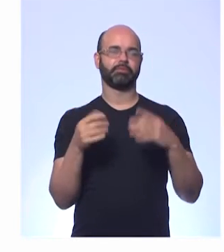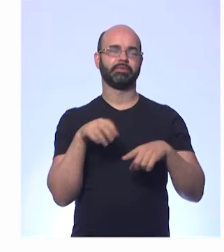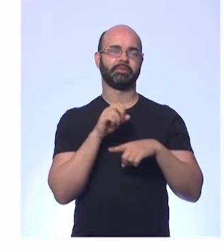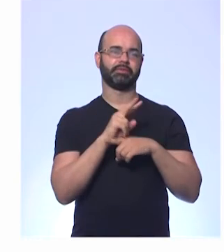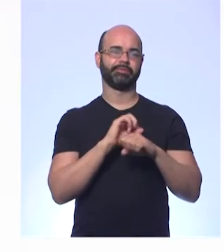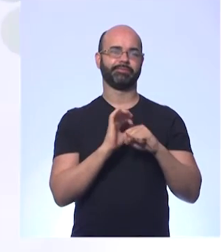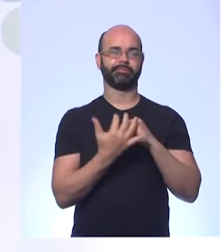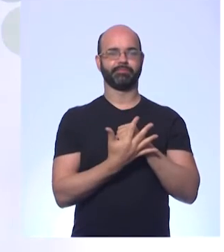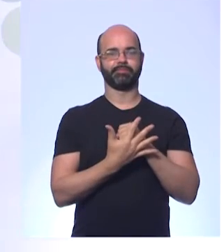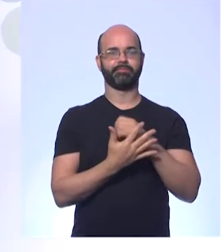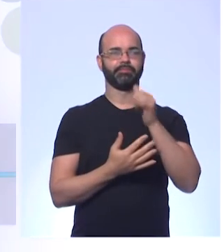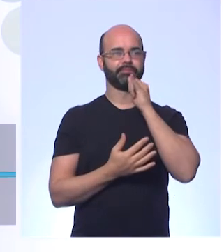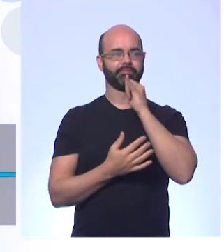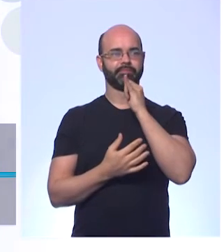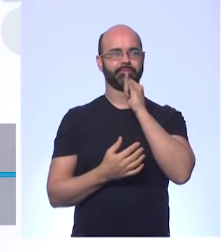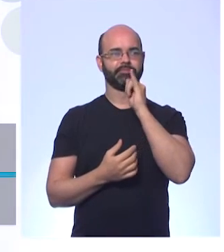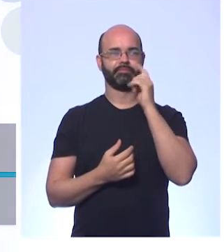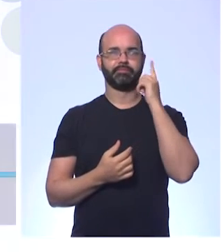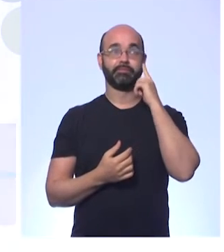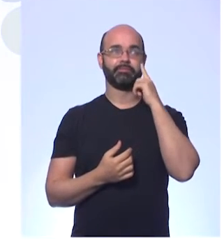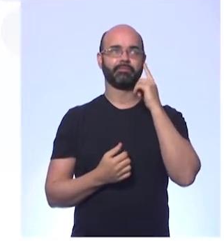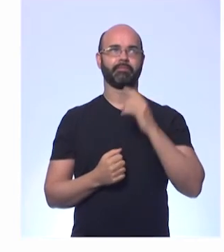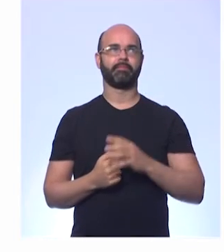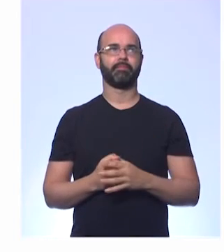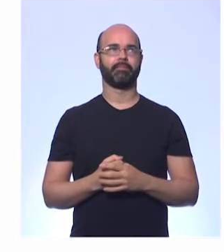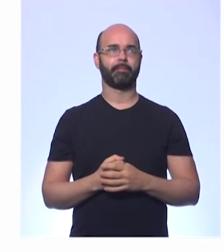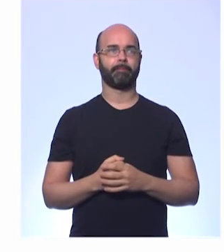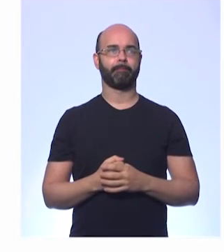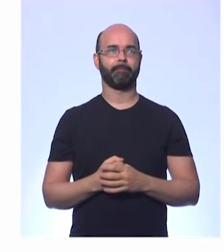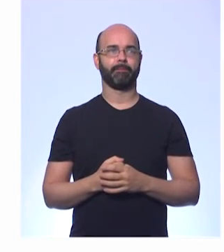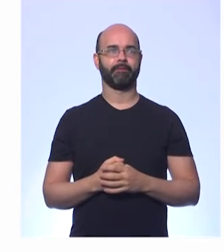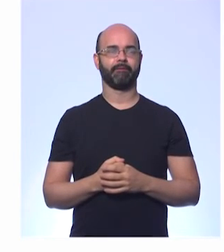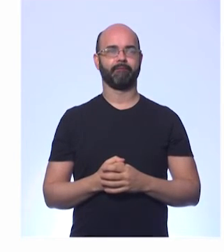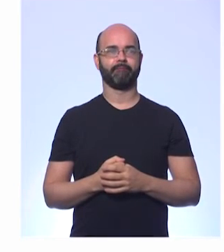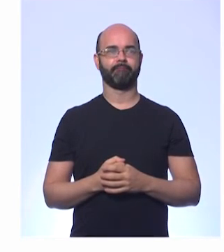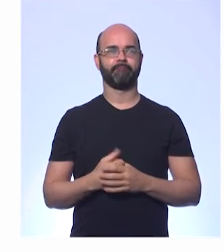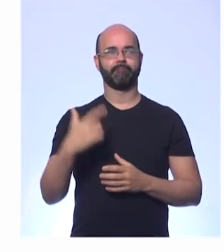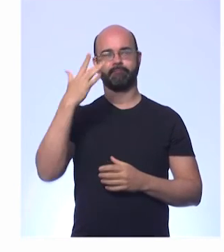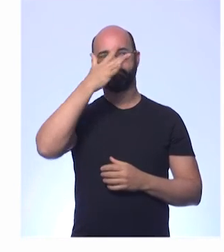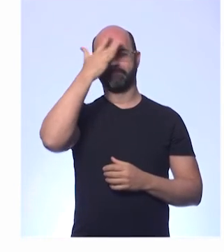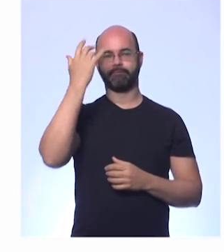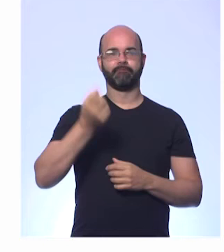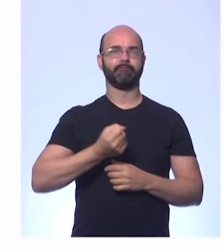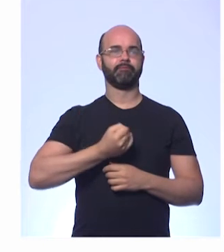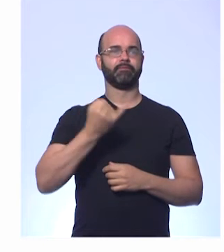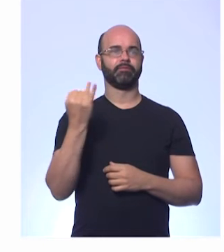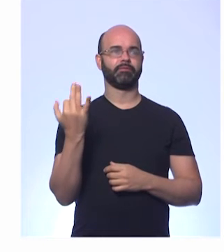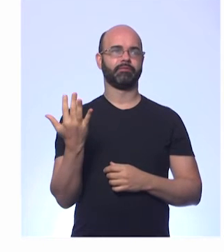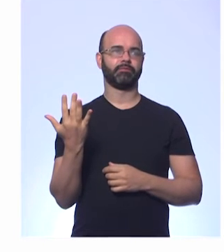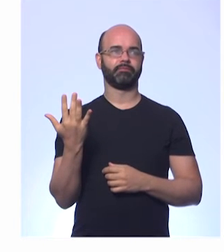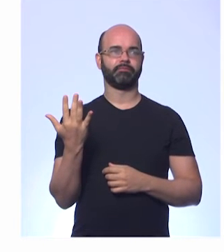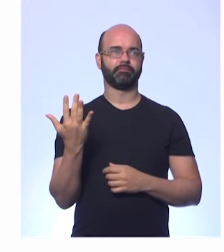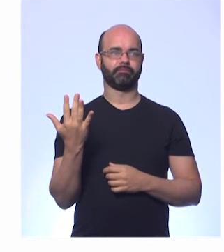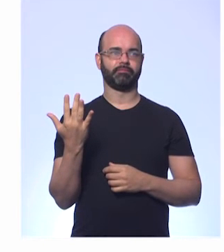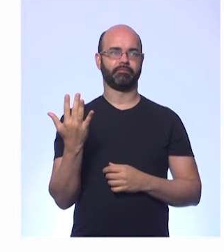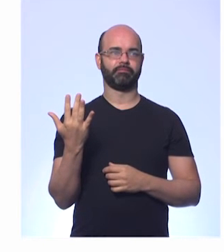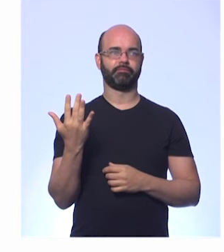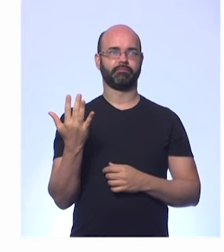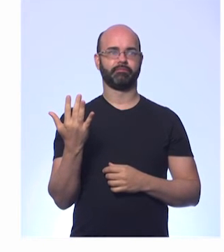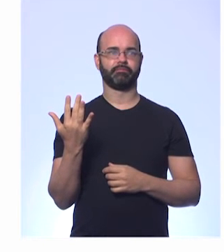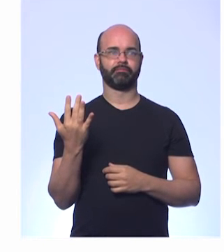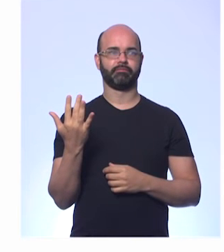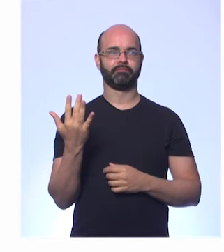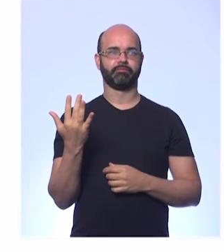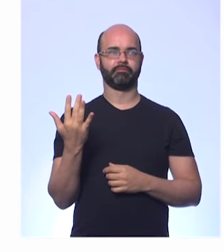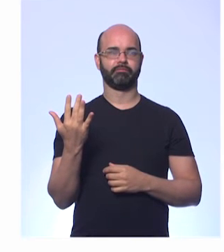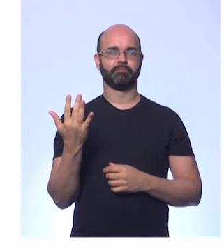pela Covid, por exemplo, né? A gente pode escrever assim, ó, número de pessoas no total, né? E o número